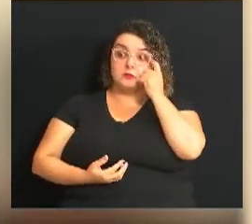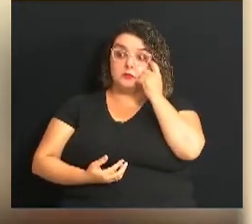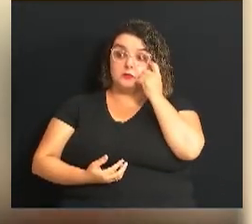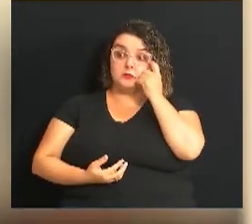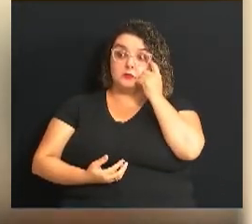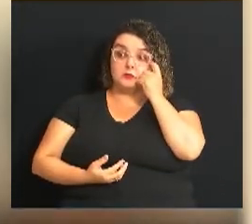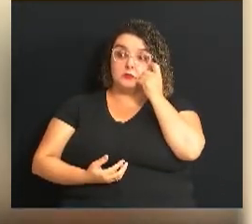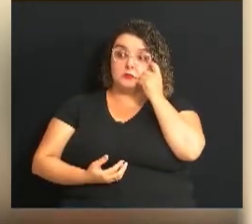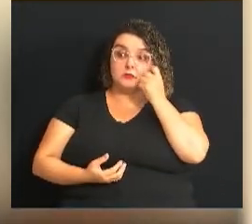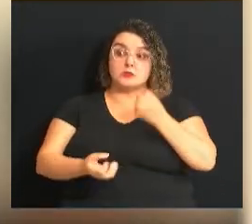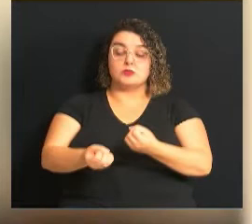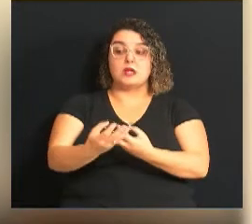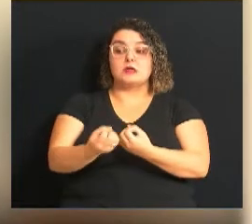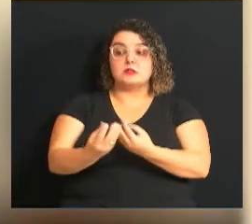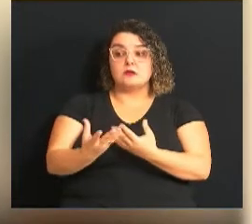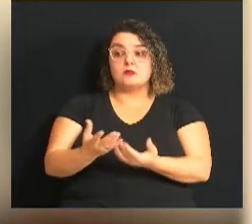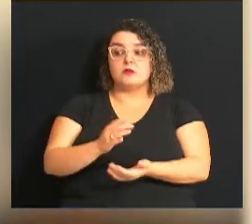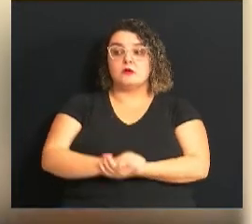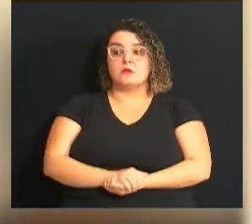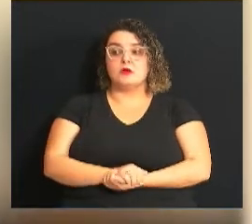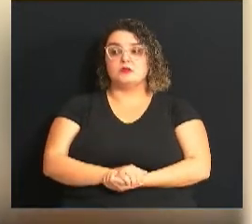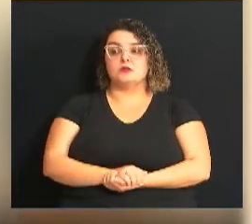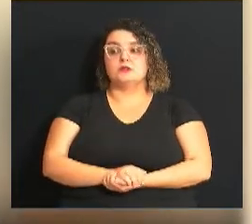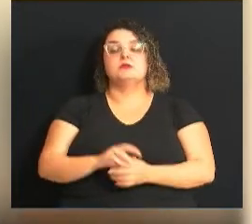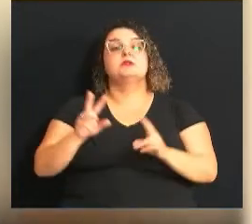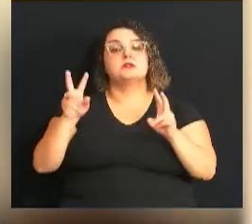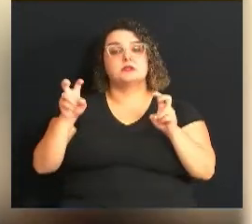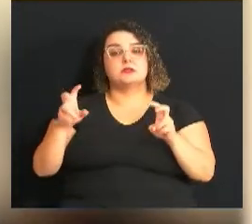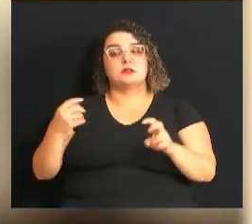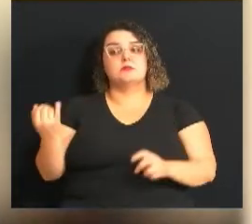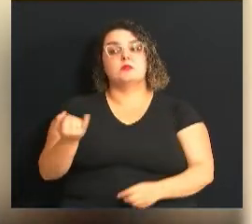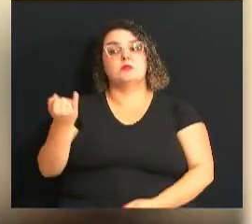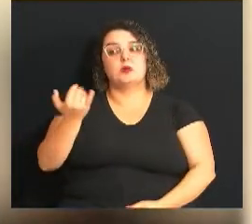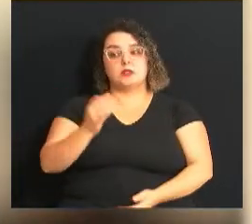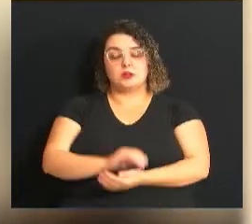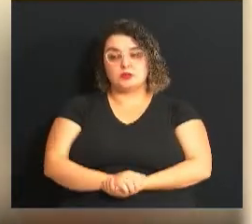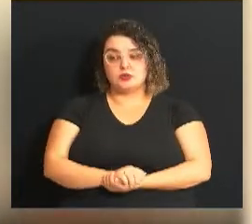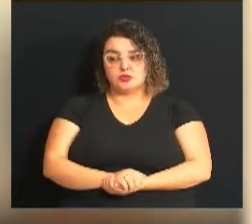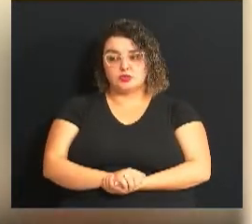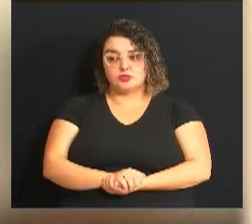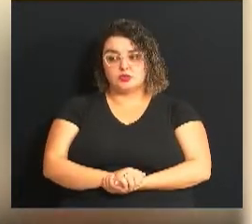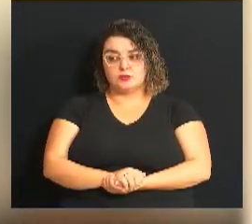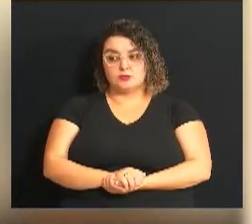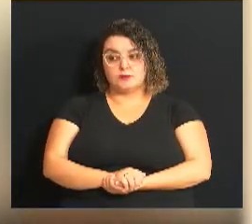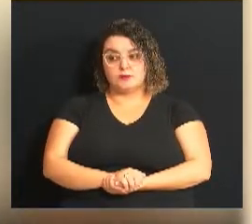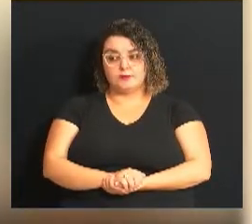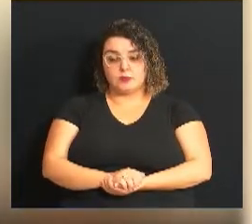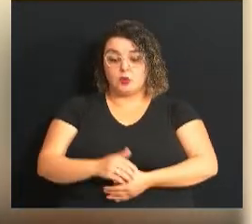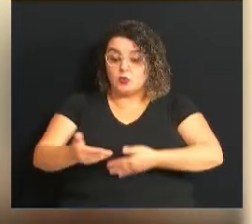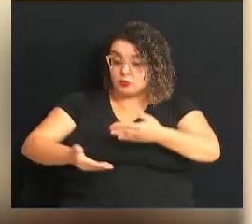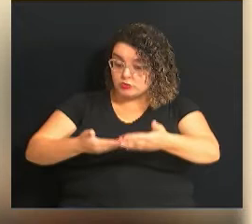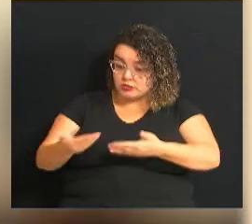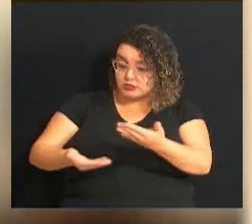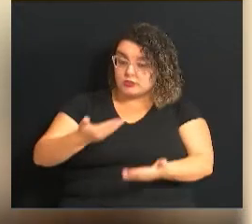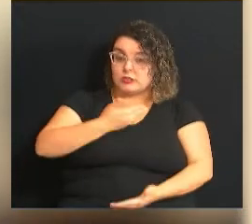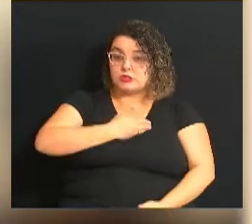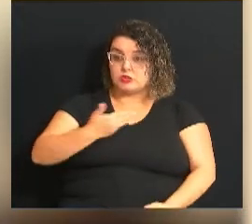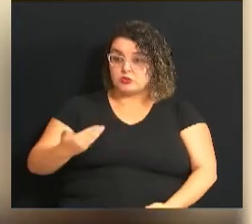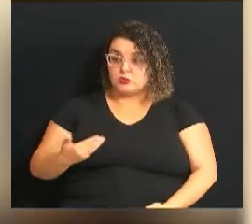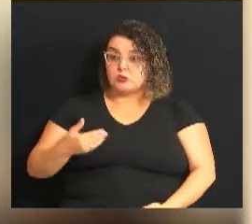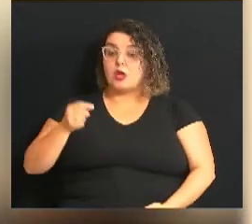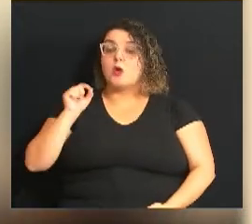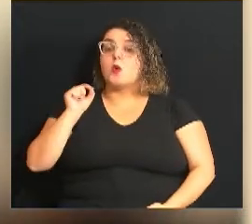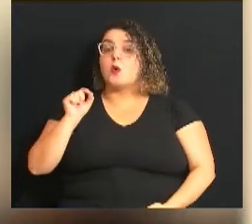suas informações a respeito desse tema tão importante, visto que os serviços públicos trata de